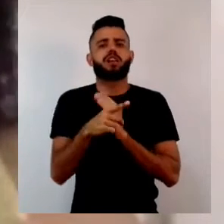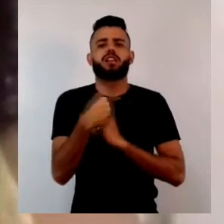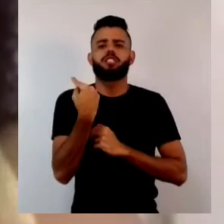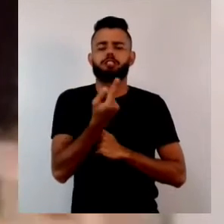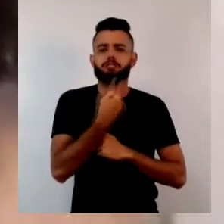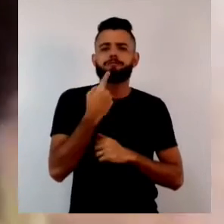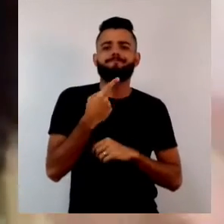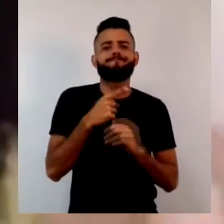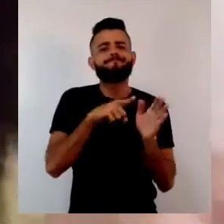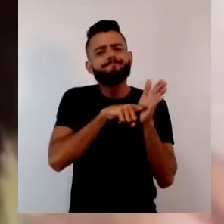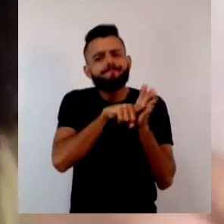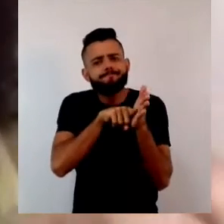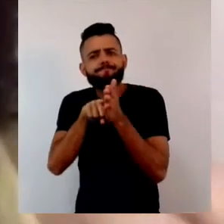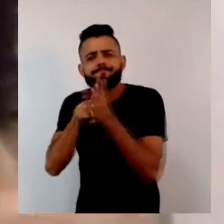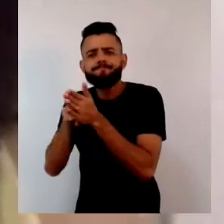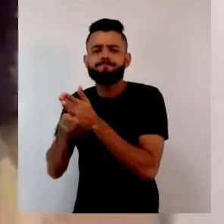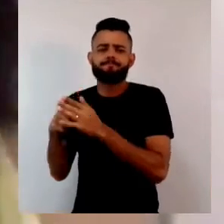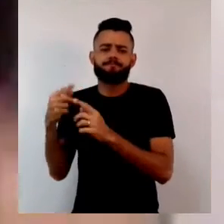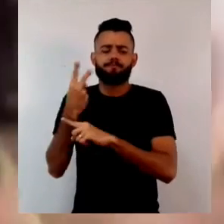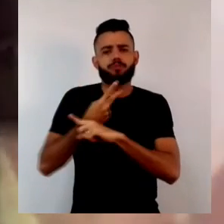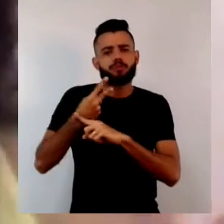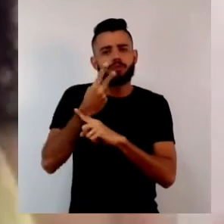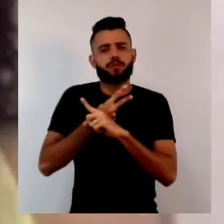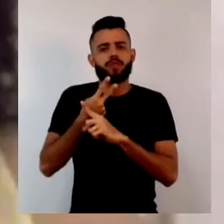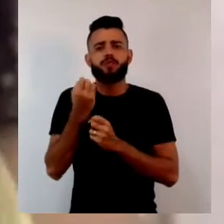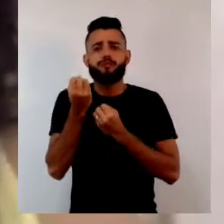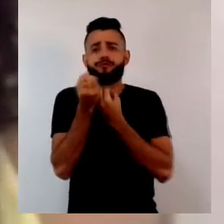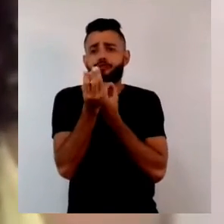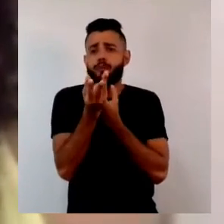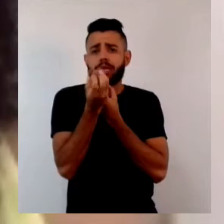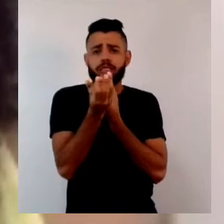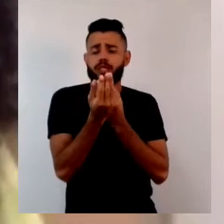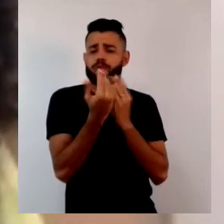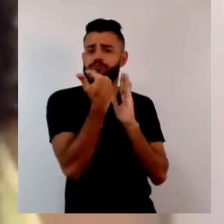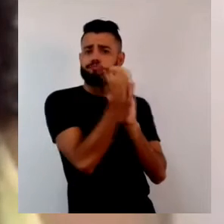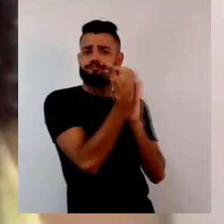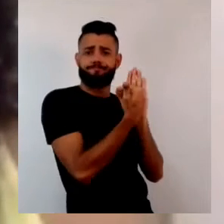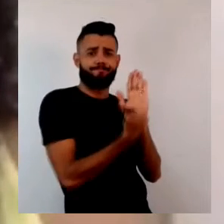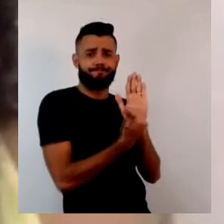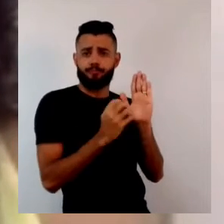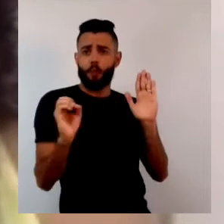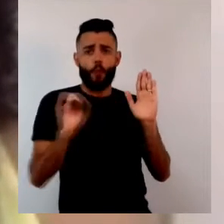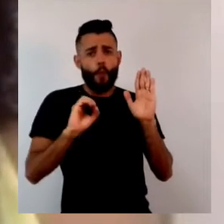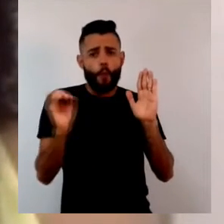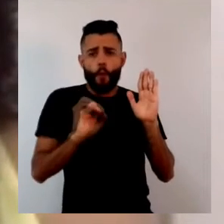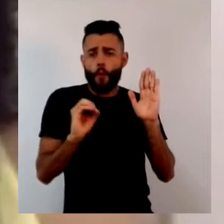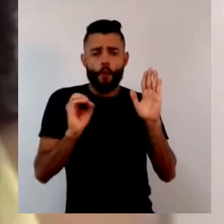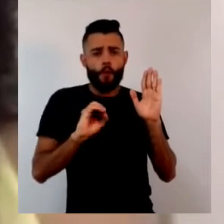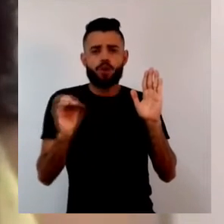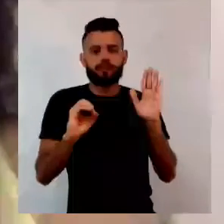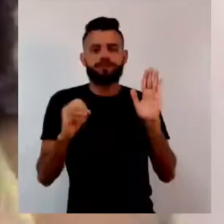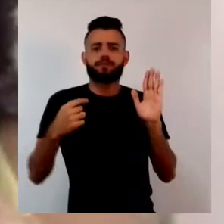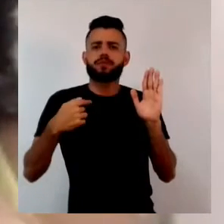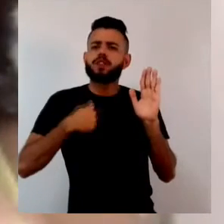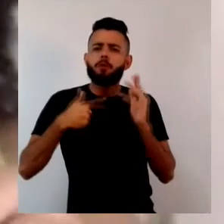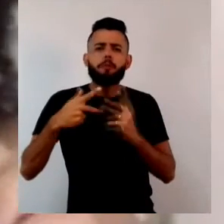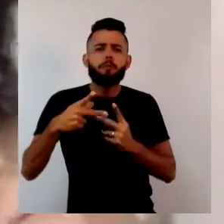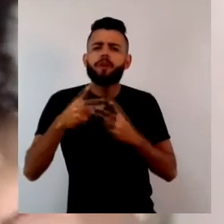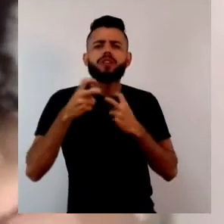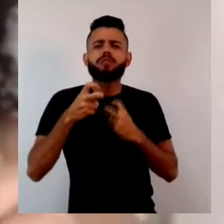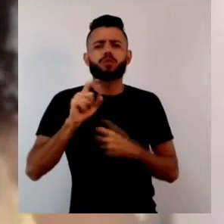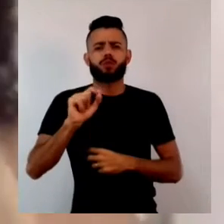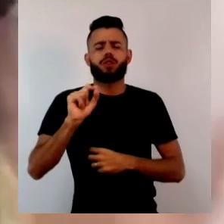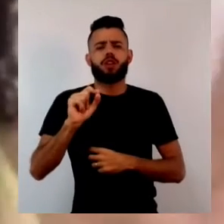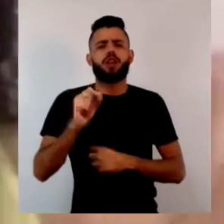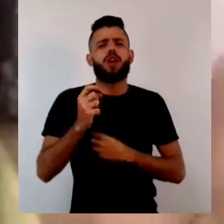primários e não existiam dados, não tinha quase dado nenhum. E foi aí que eu percebi como que a informação é necessária, porque